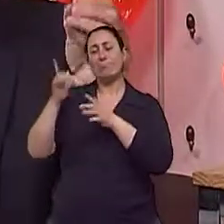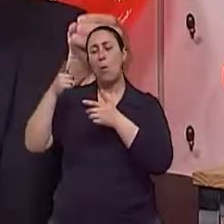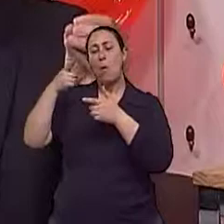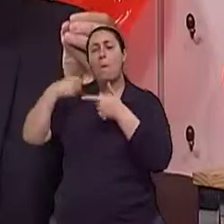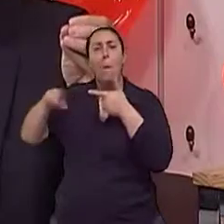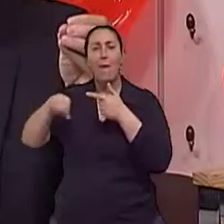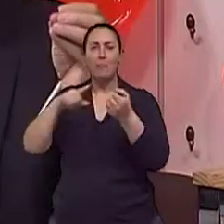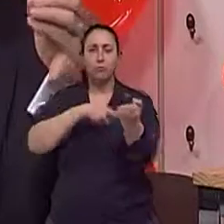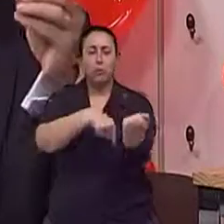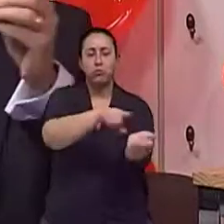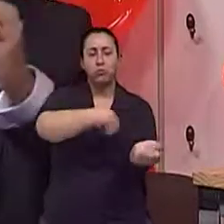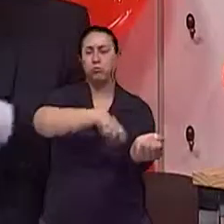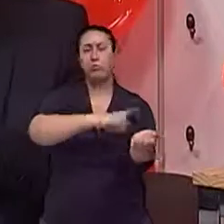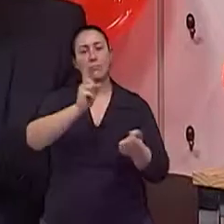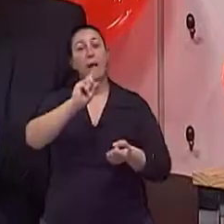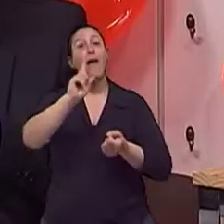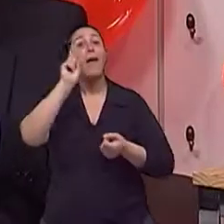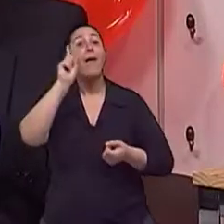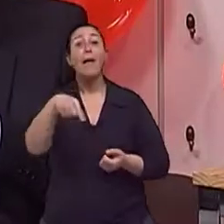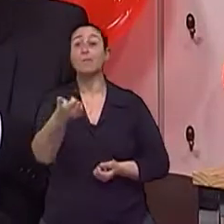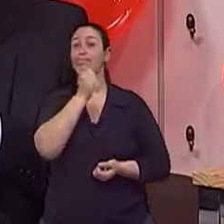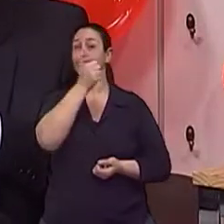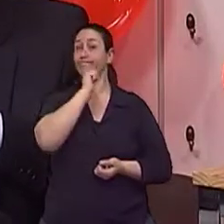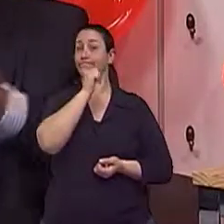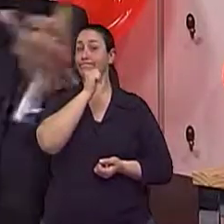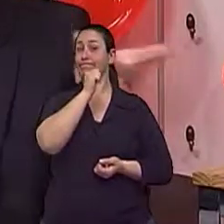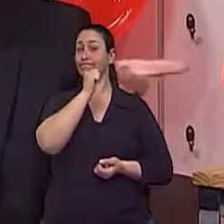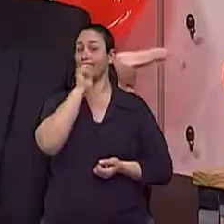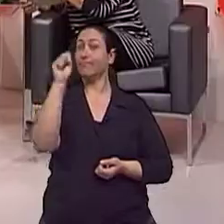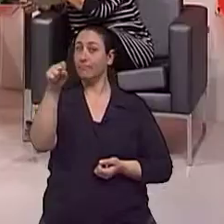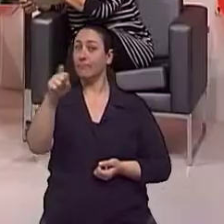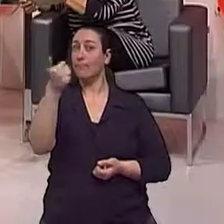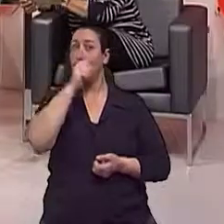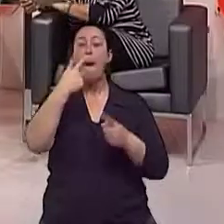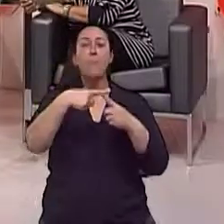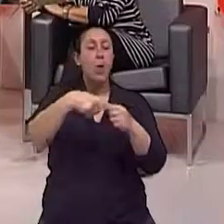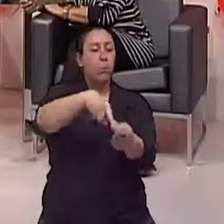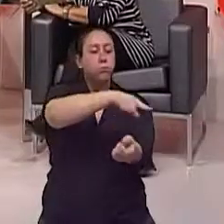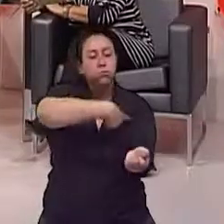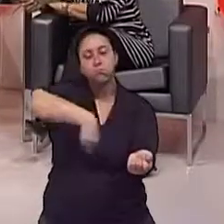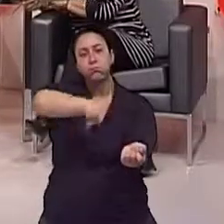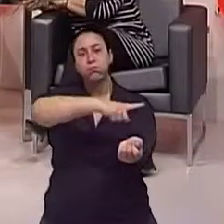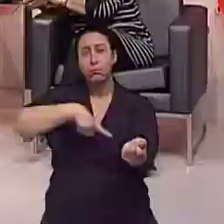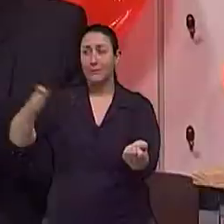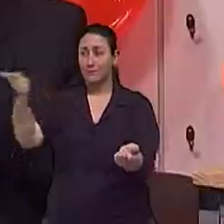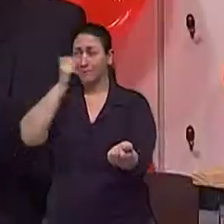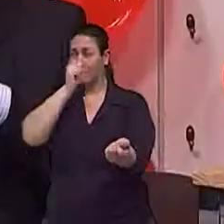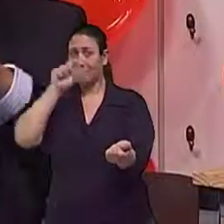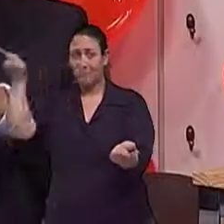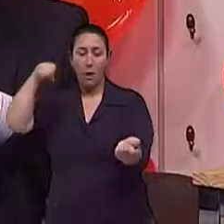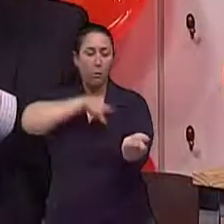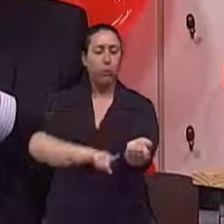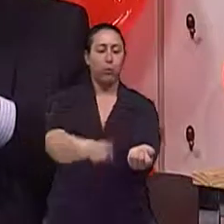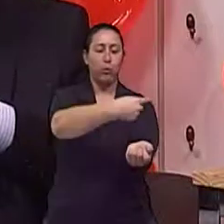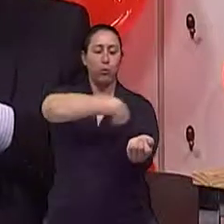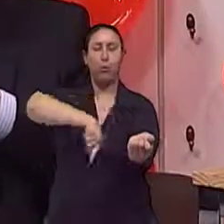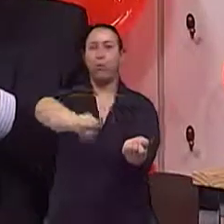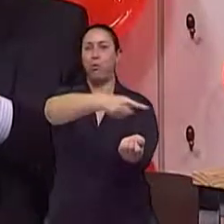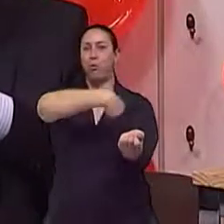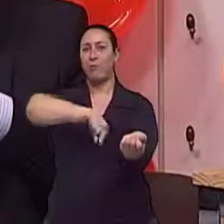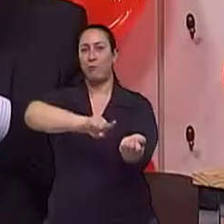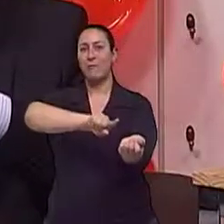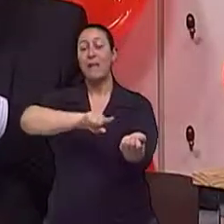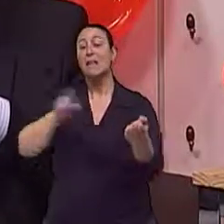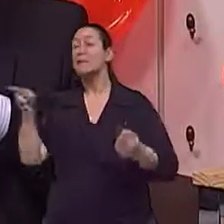fuma tem o risco maior de ter infarto ai é somatório exatamente ele é somatório mas ele não tem efeito direto o álcool sim